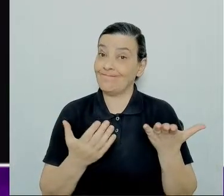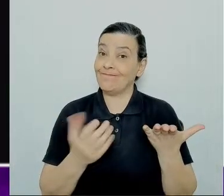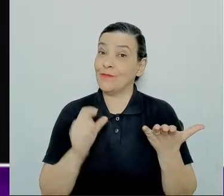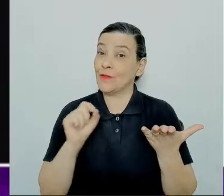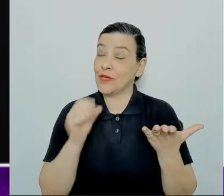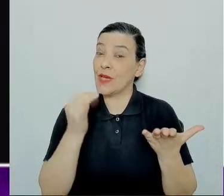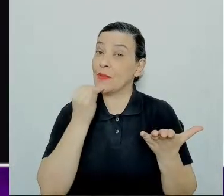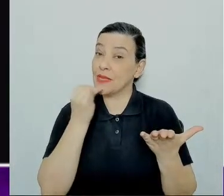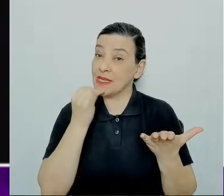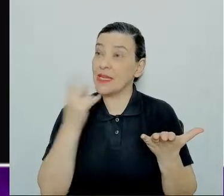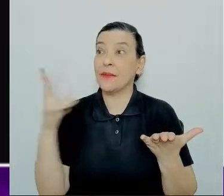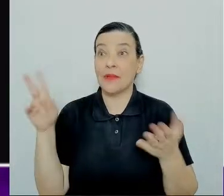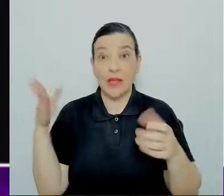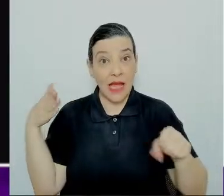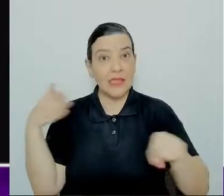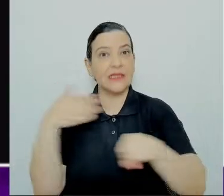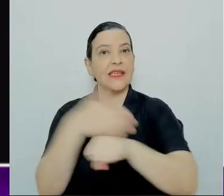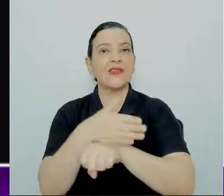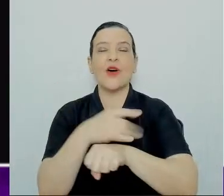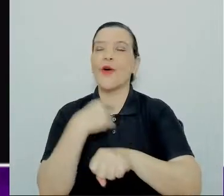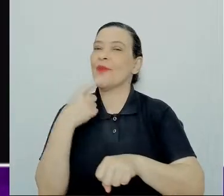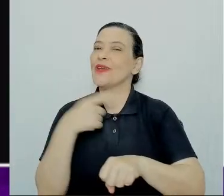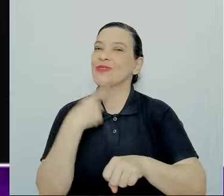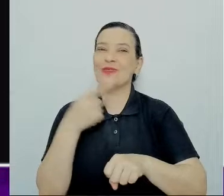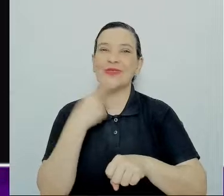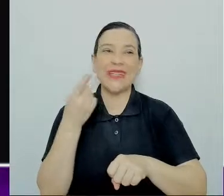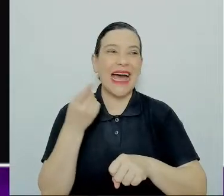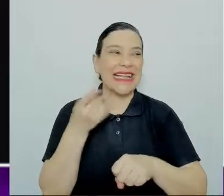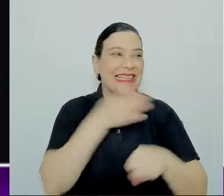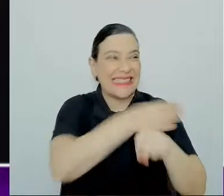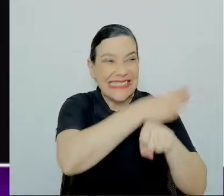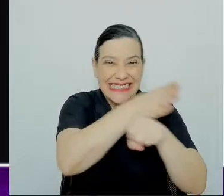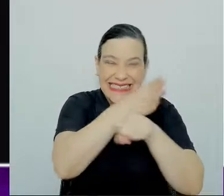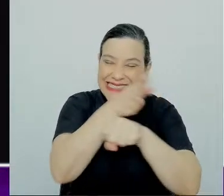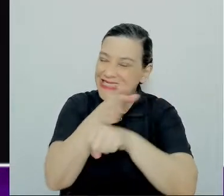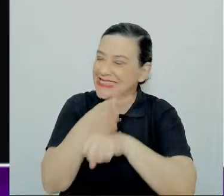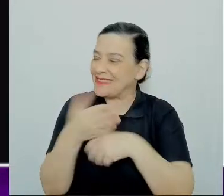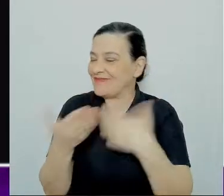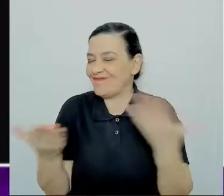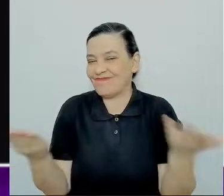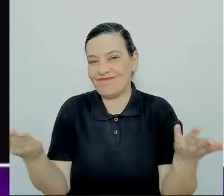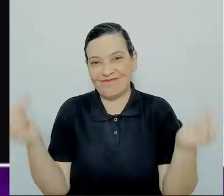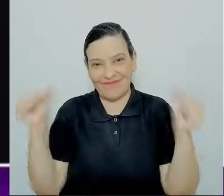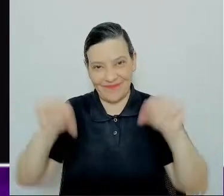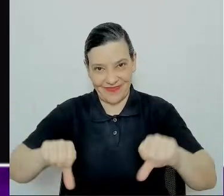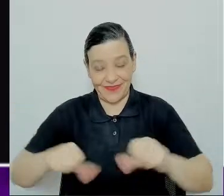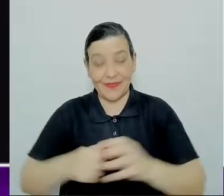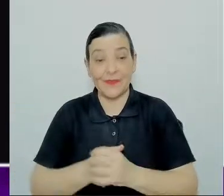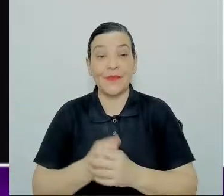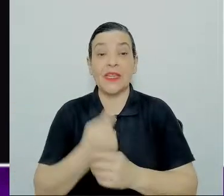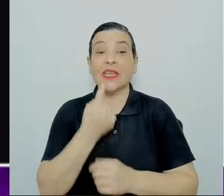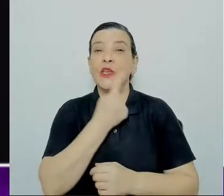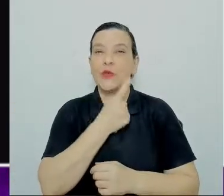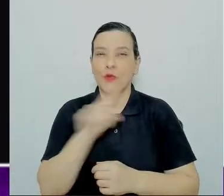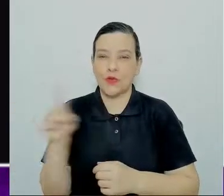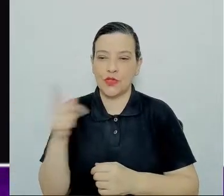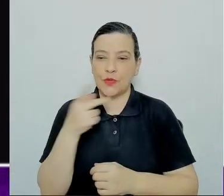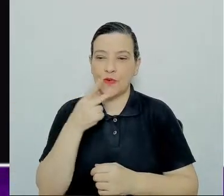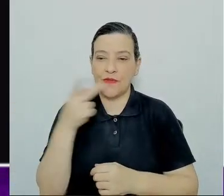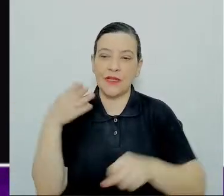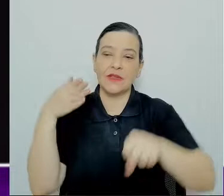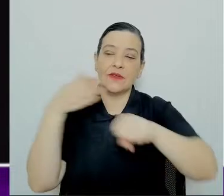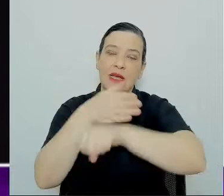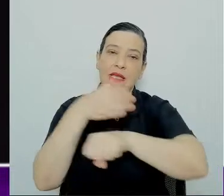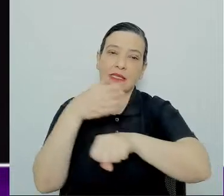conseguiu acessar, mas ele não consegue fazer muita coisa, então não valeu a pena o trabalho. Por último, falando sobre acessos, a gente